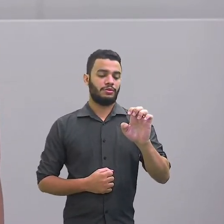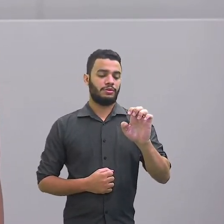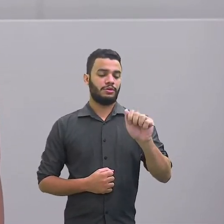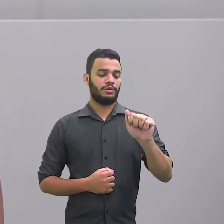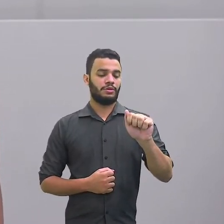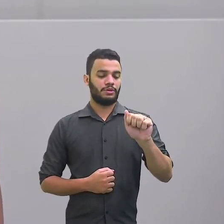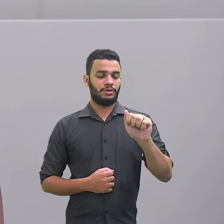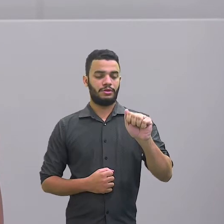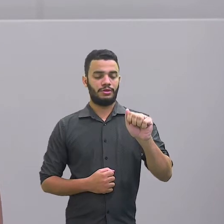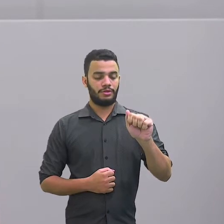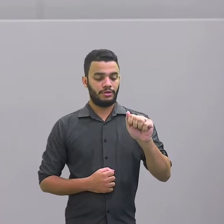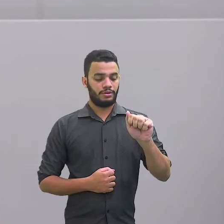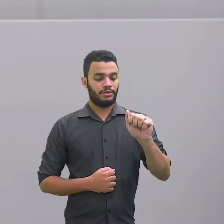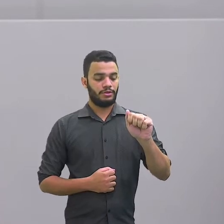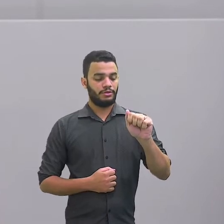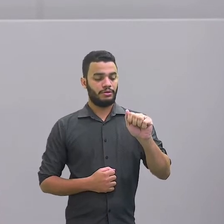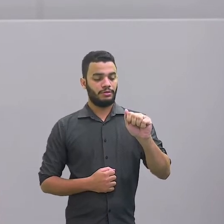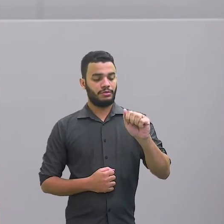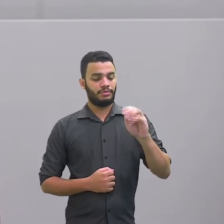E-N-T-R-E-A.